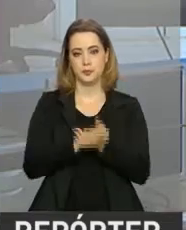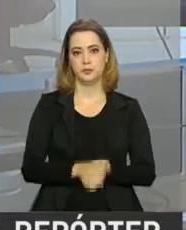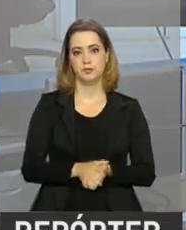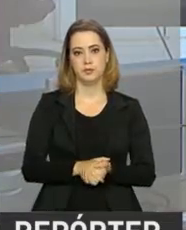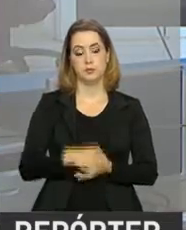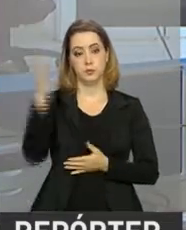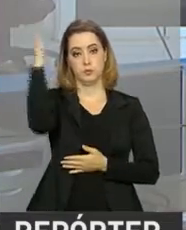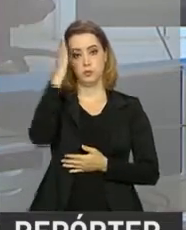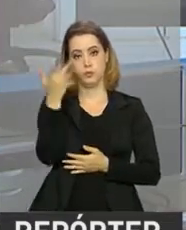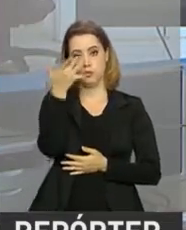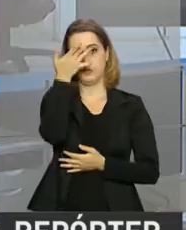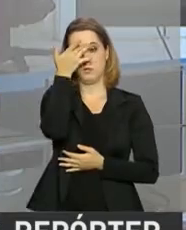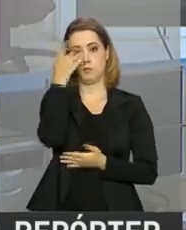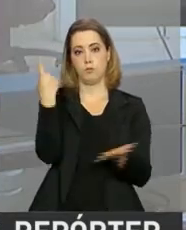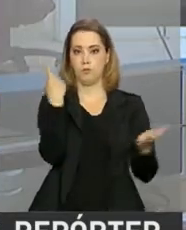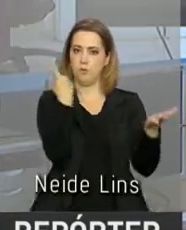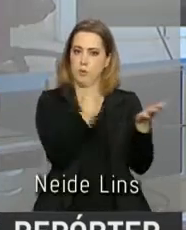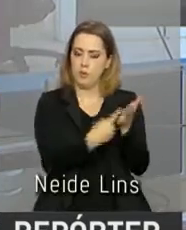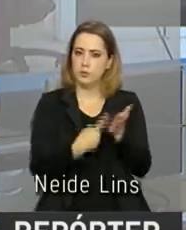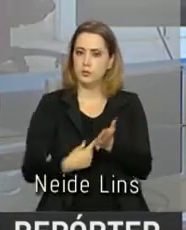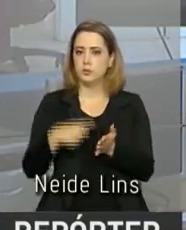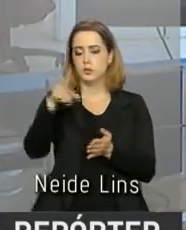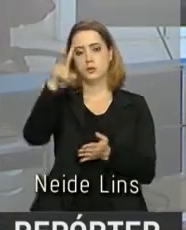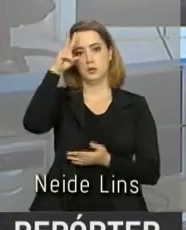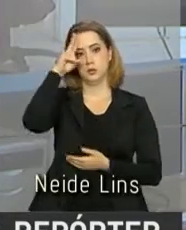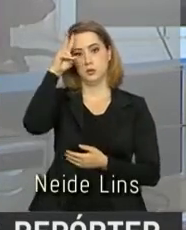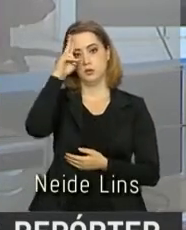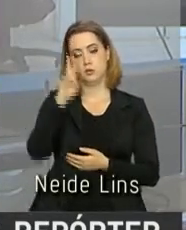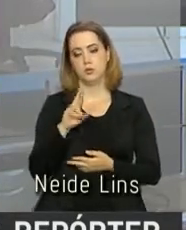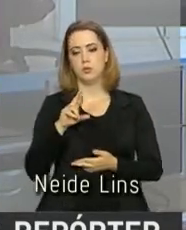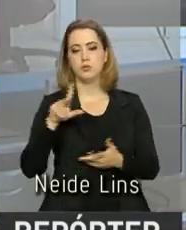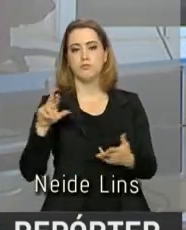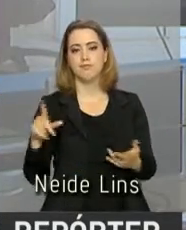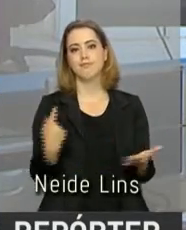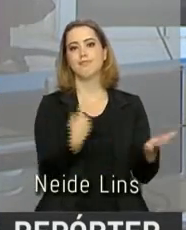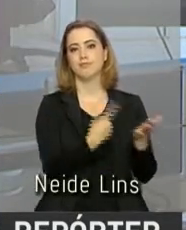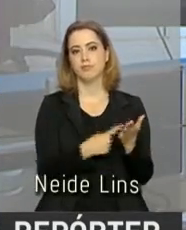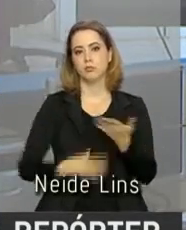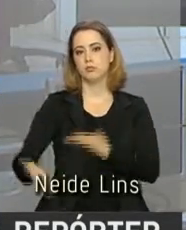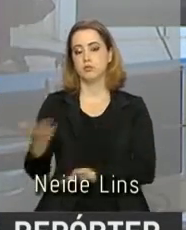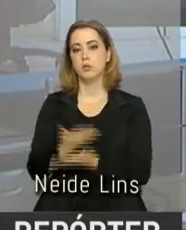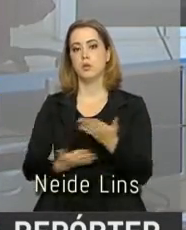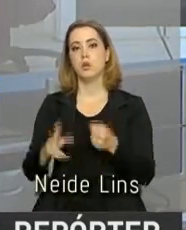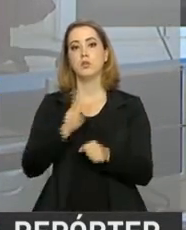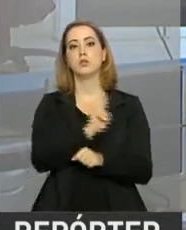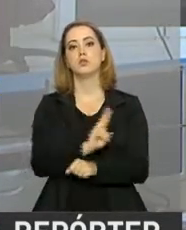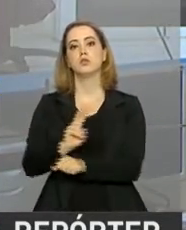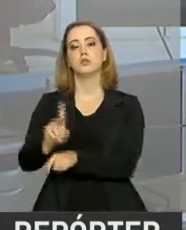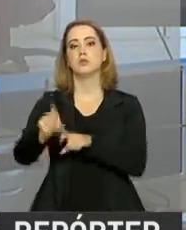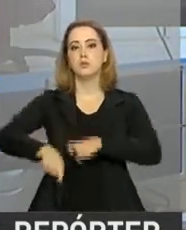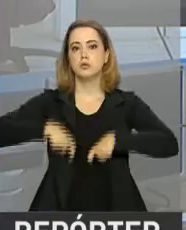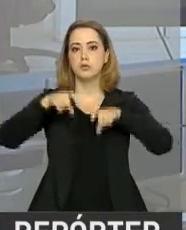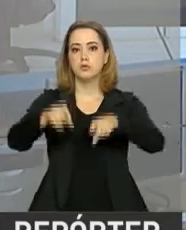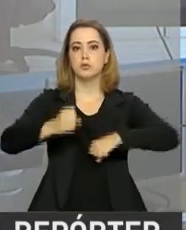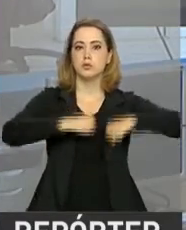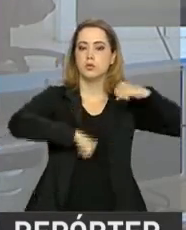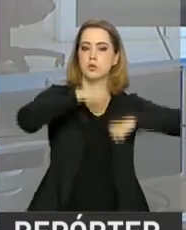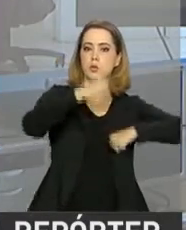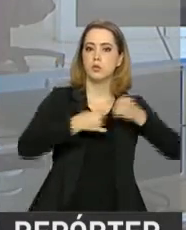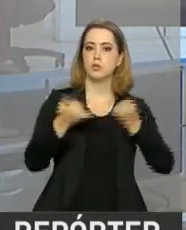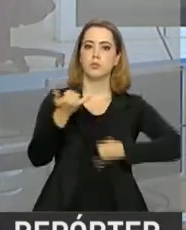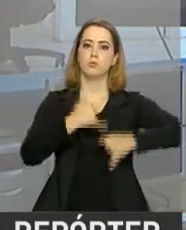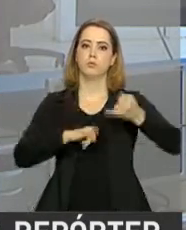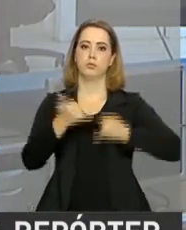brasil índia afirmaram nesta segunda-feira em goa vários acordos comerciais nas áreas de defesa agricultura indústria farmacêutica